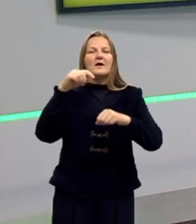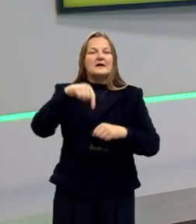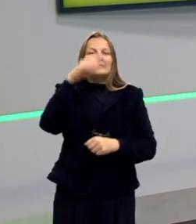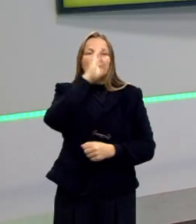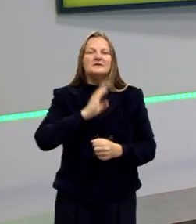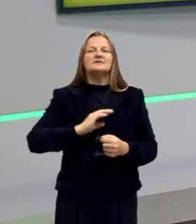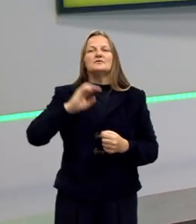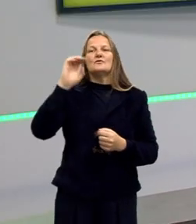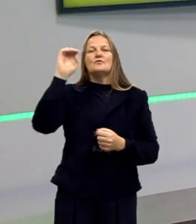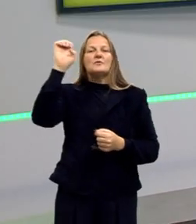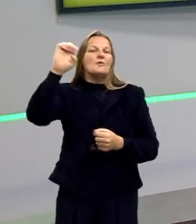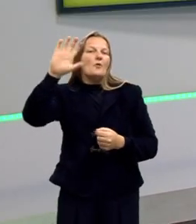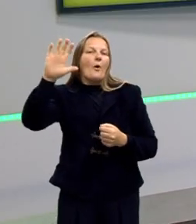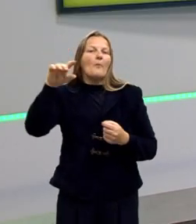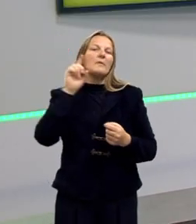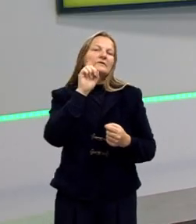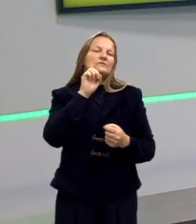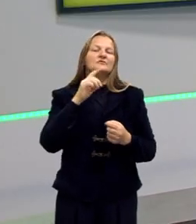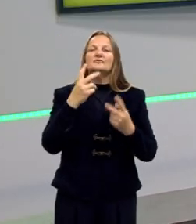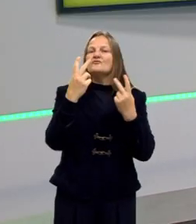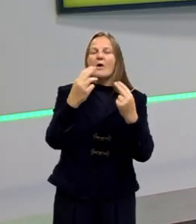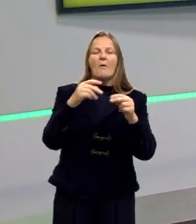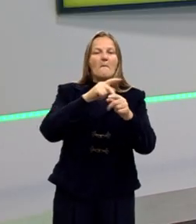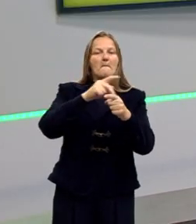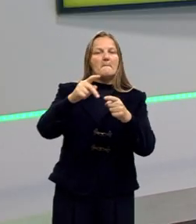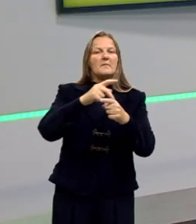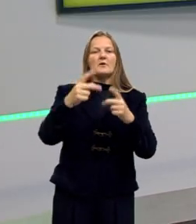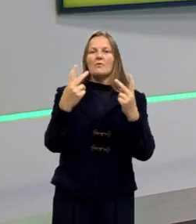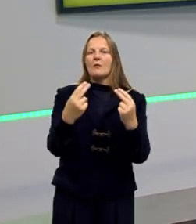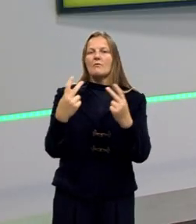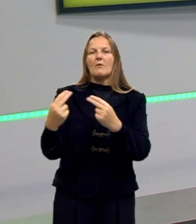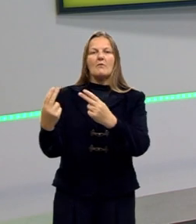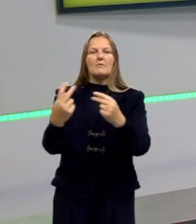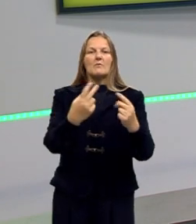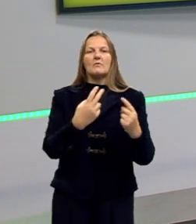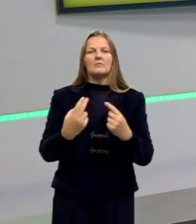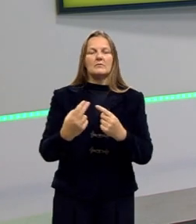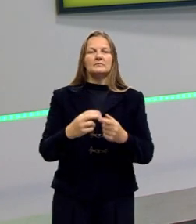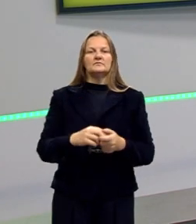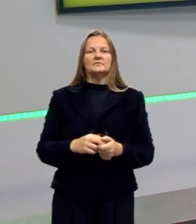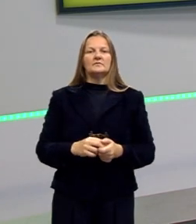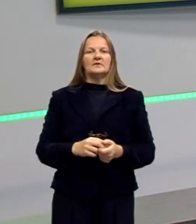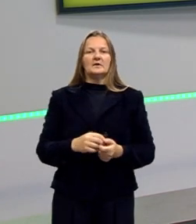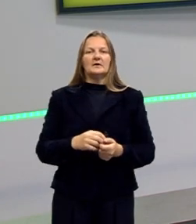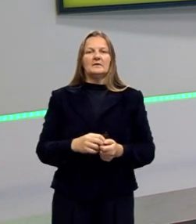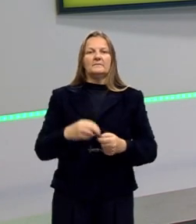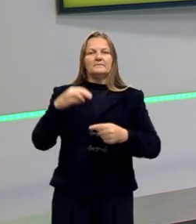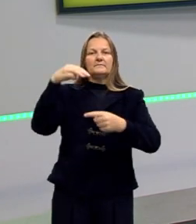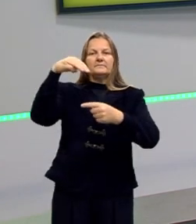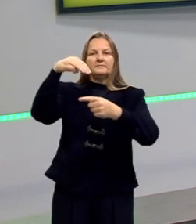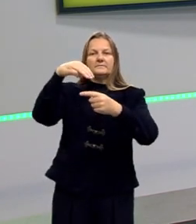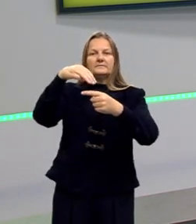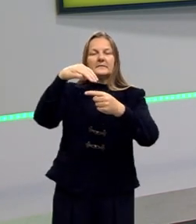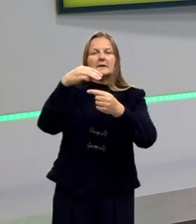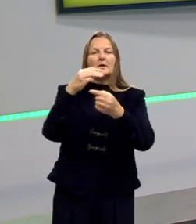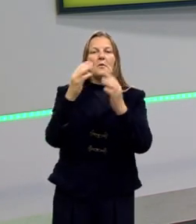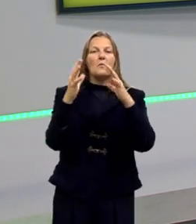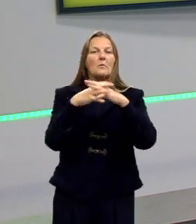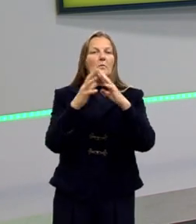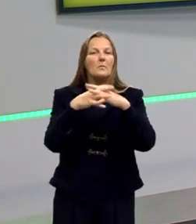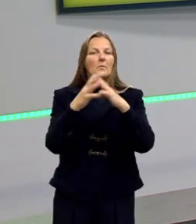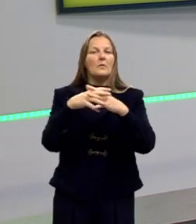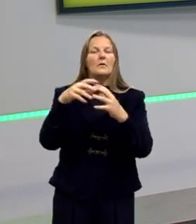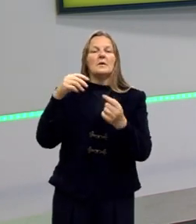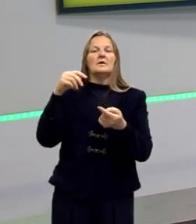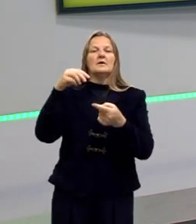Europa se comprar nos Estados Unidos ele vai seguir aquele padrão né aquele padrão ali dessa lanchonete né que é o batata frita um hambúrguer